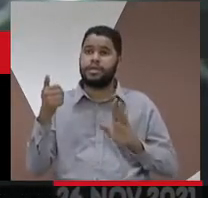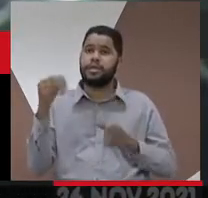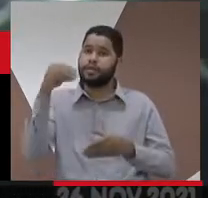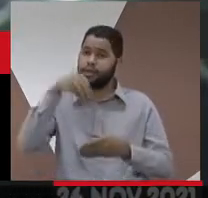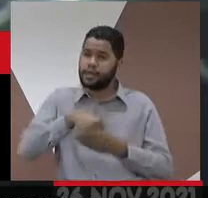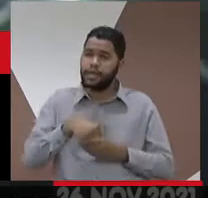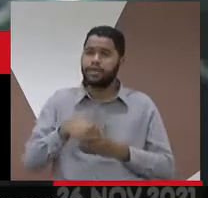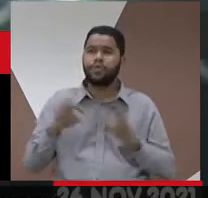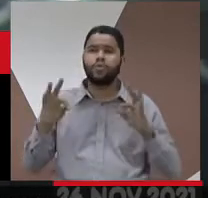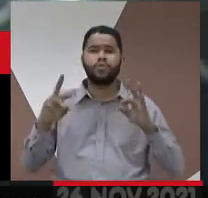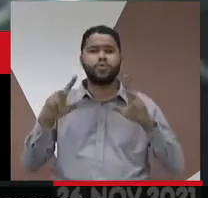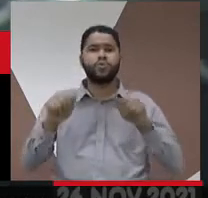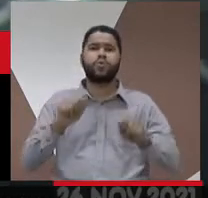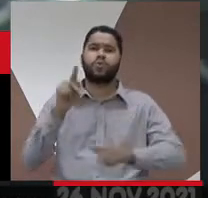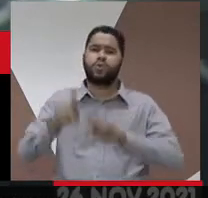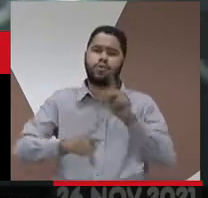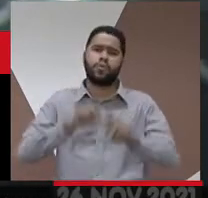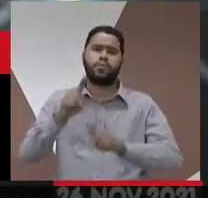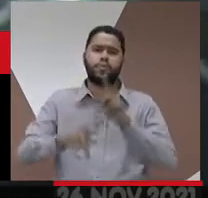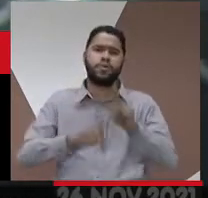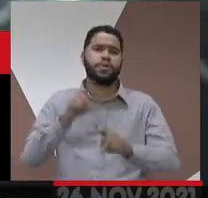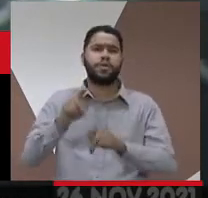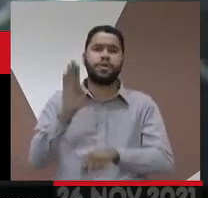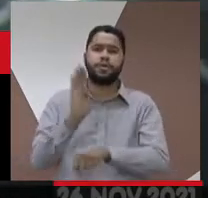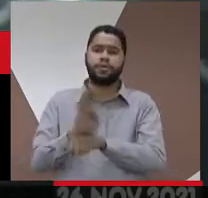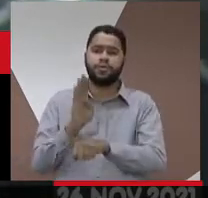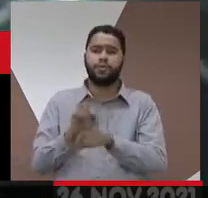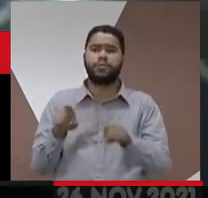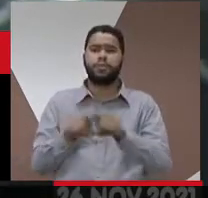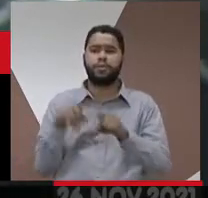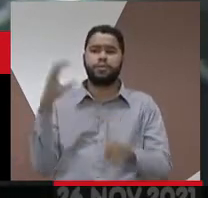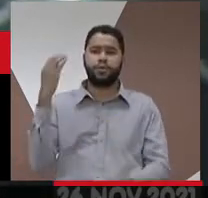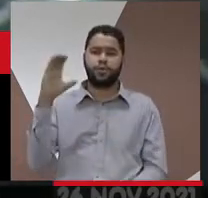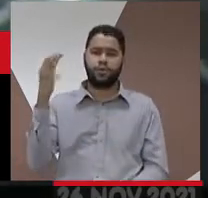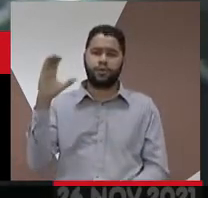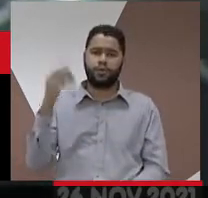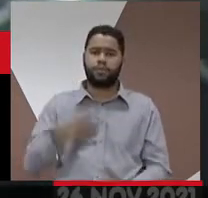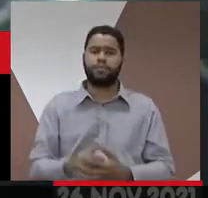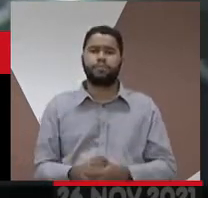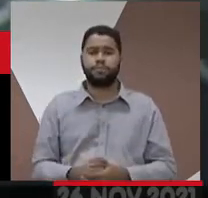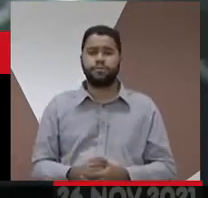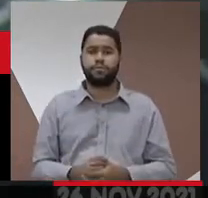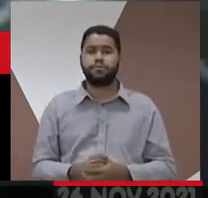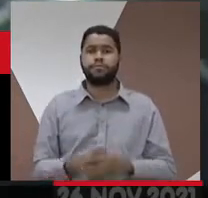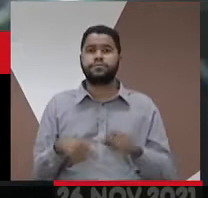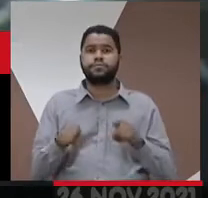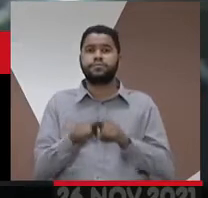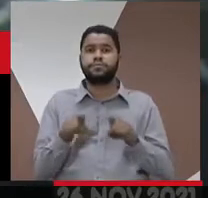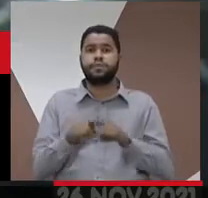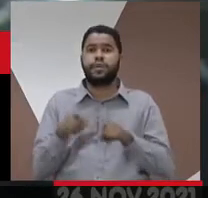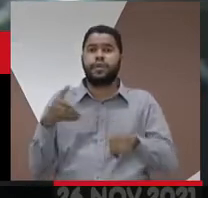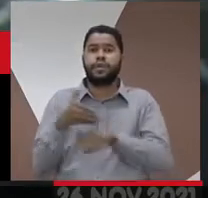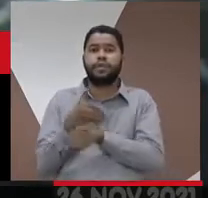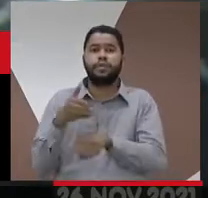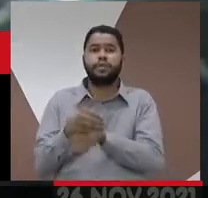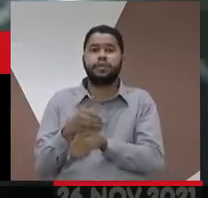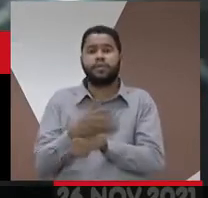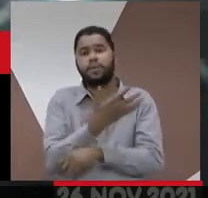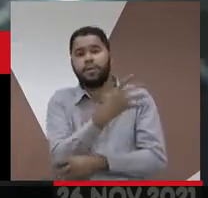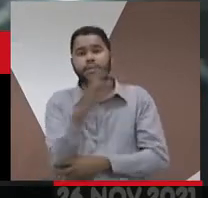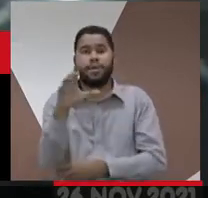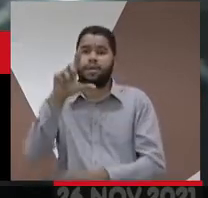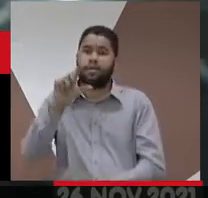de toda a população da área urbana de Betim e de Contagem. E tem menos intervenções ambientais